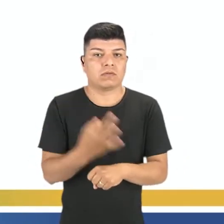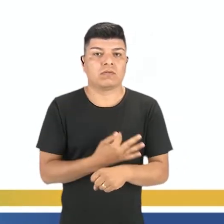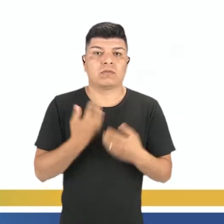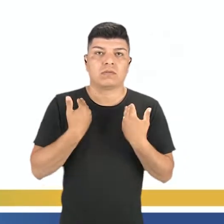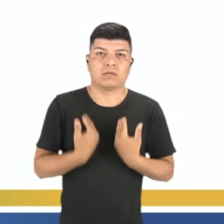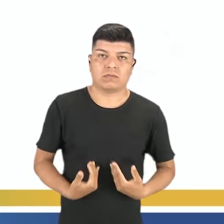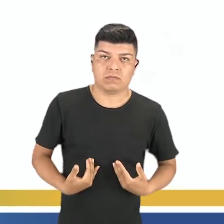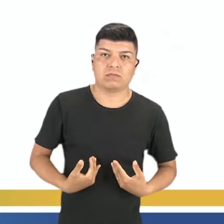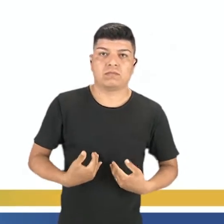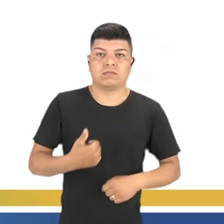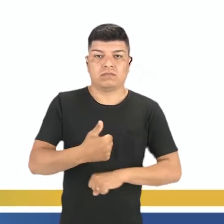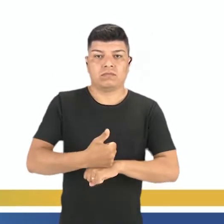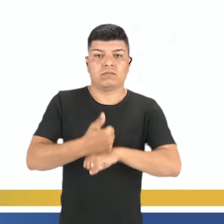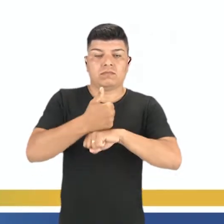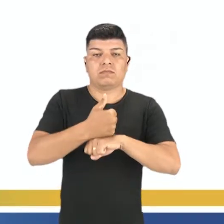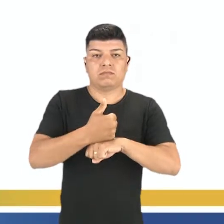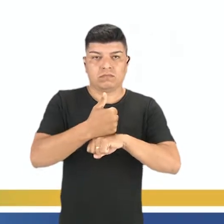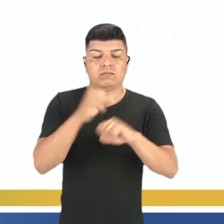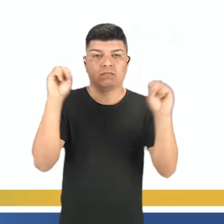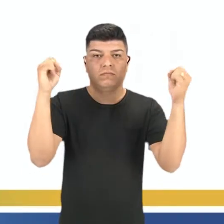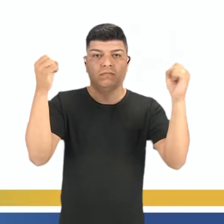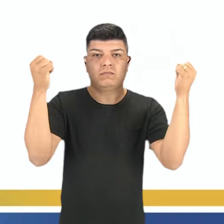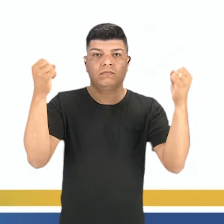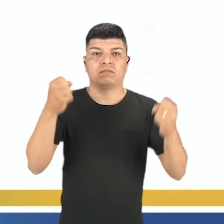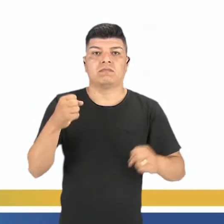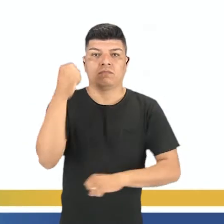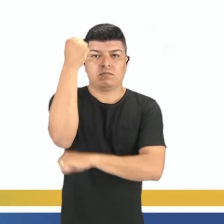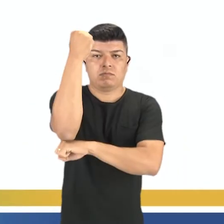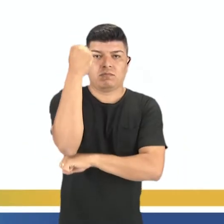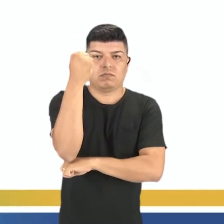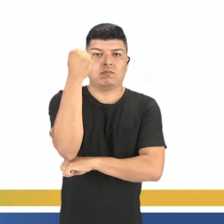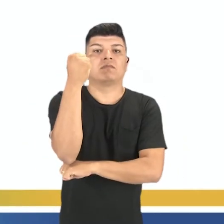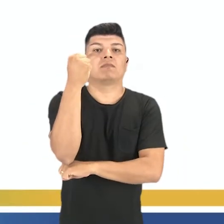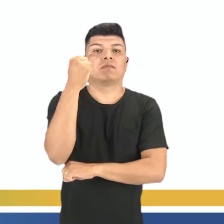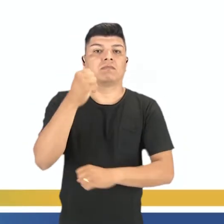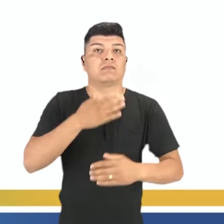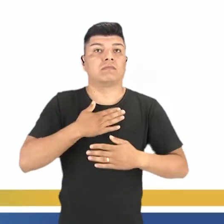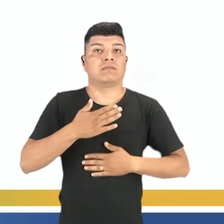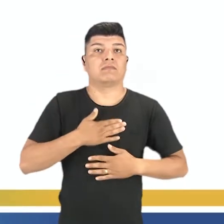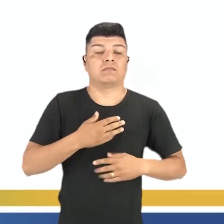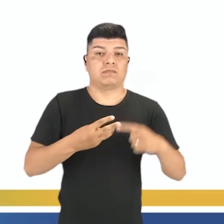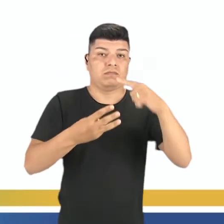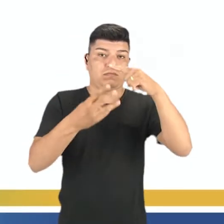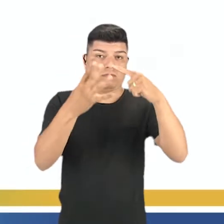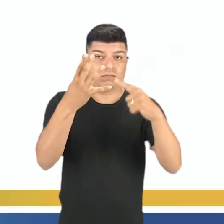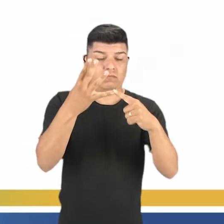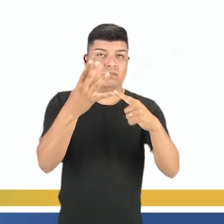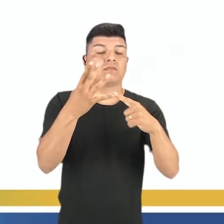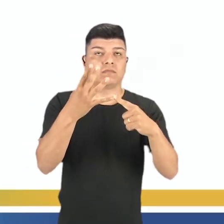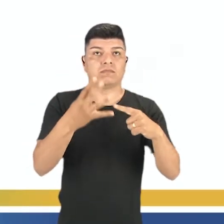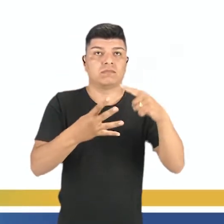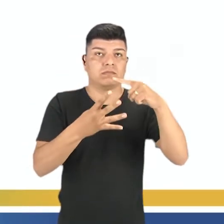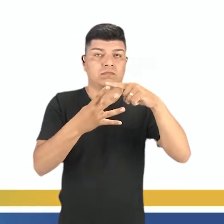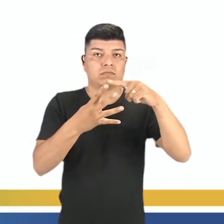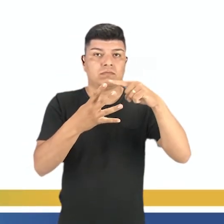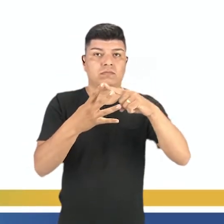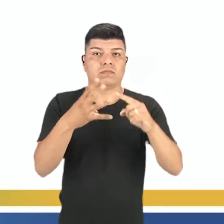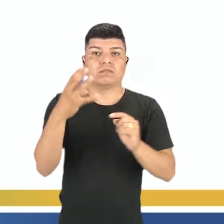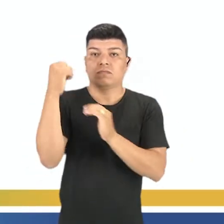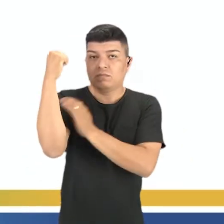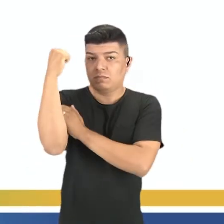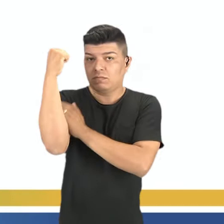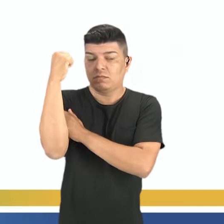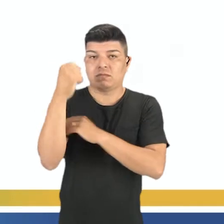do exercício. A resistência física ela pode ser de 4 formas. A resistência da força,